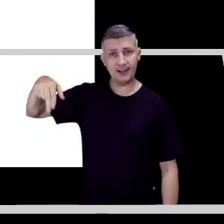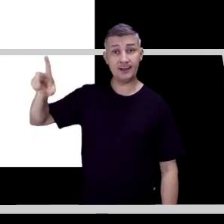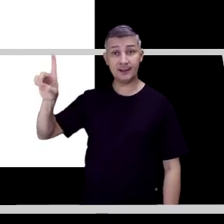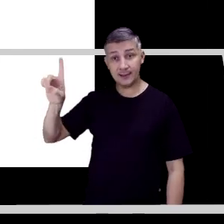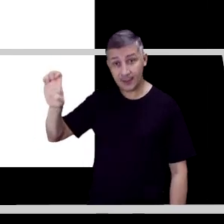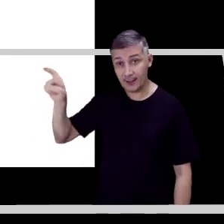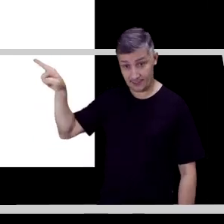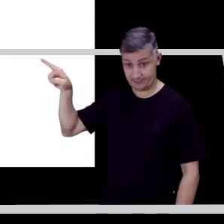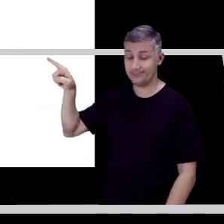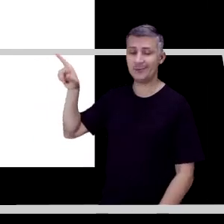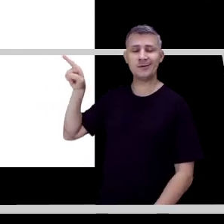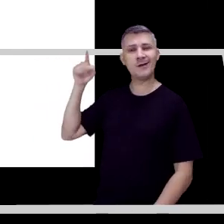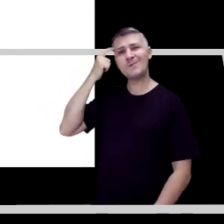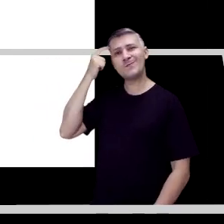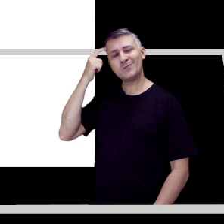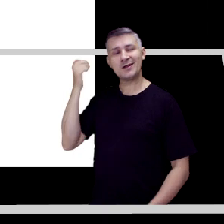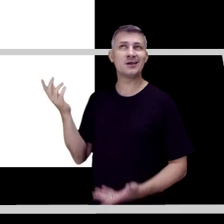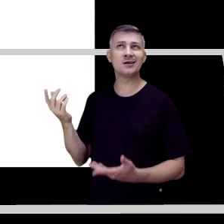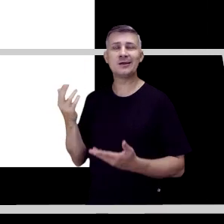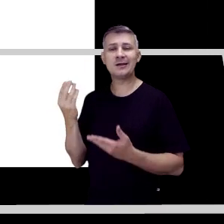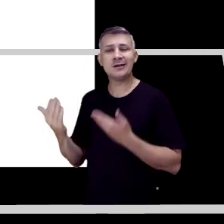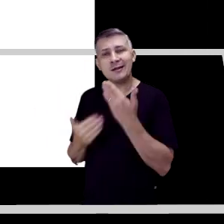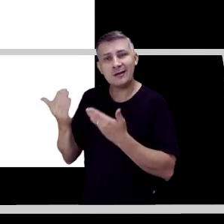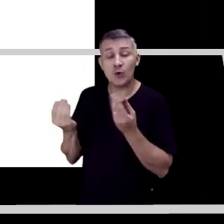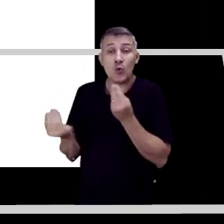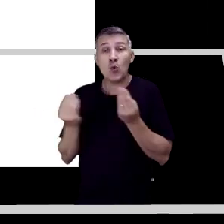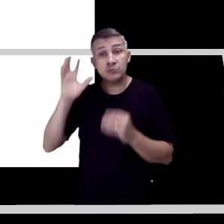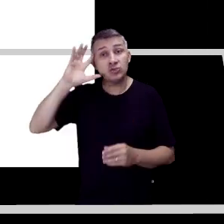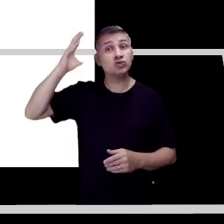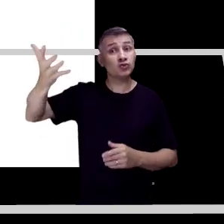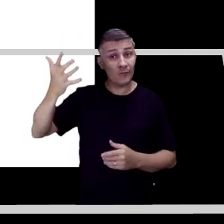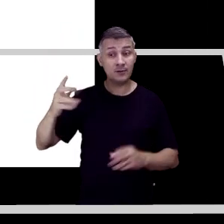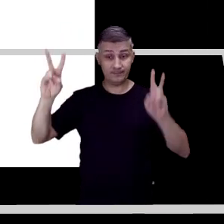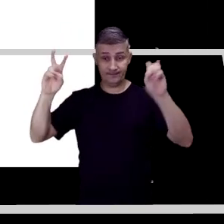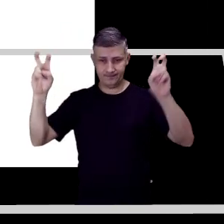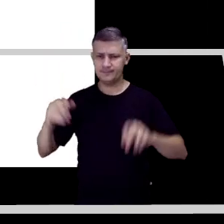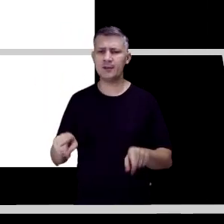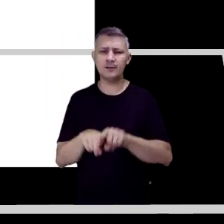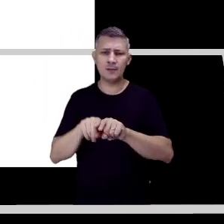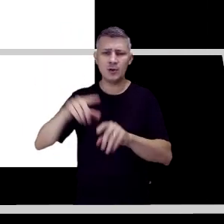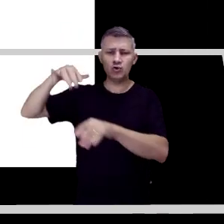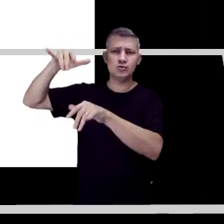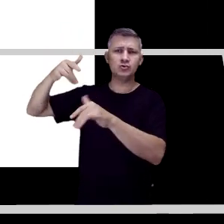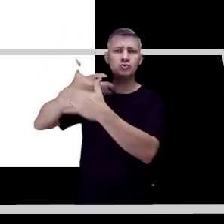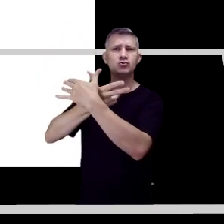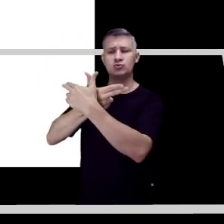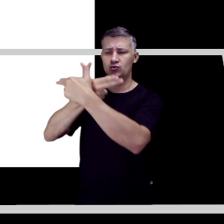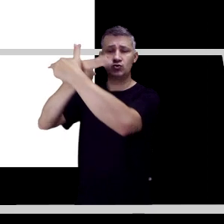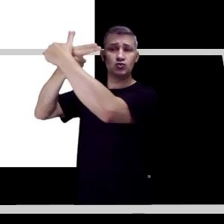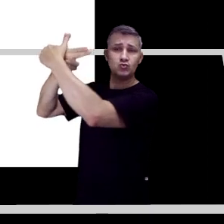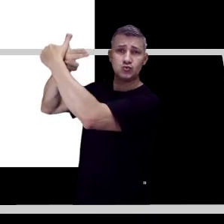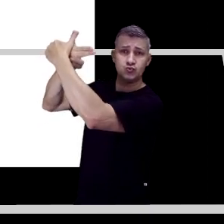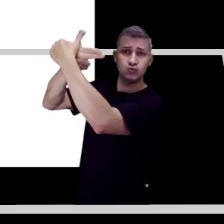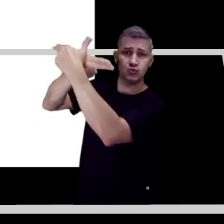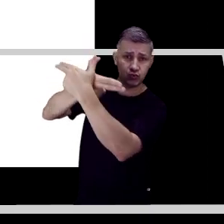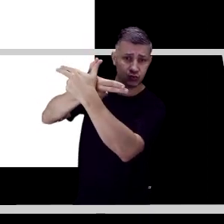o brise também vem como um elemento, evidentemente, de resolução dessa questão. E a escala do satélite, que seria a